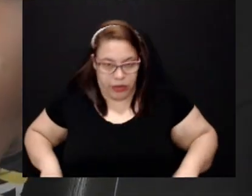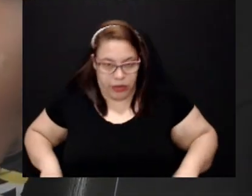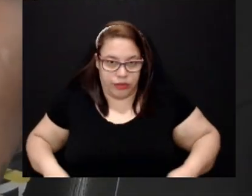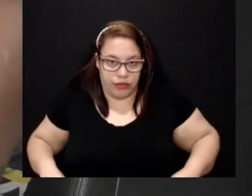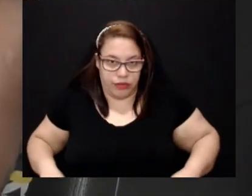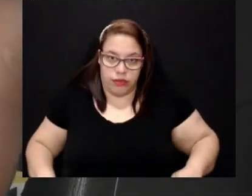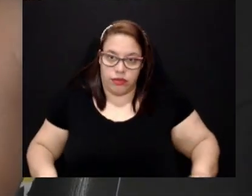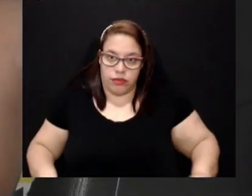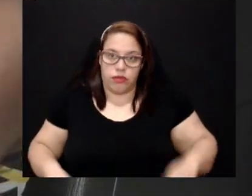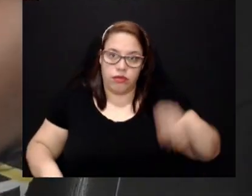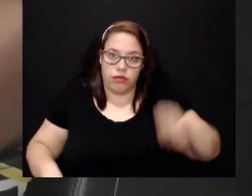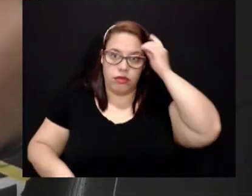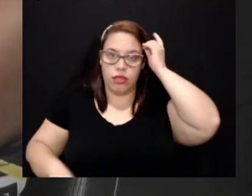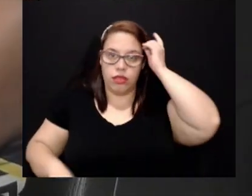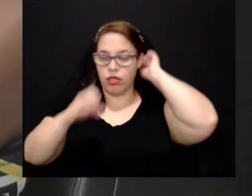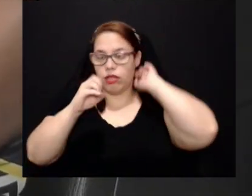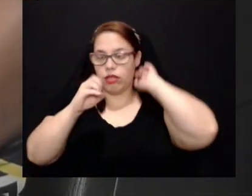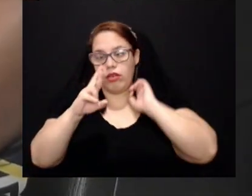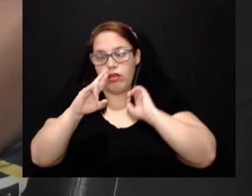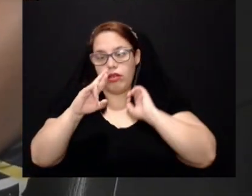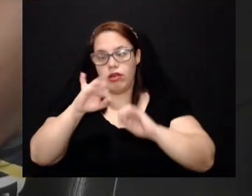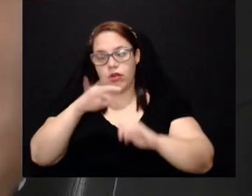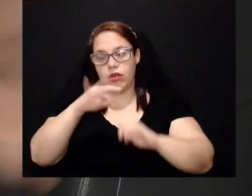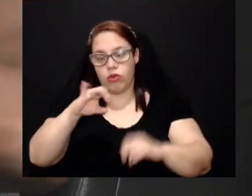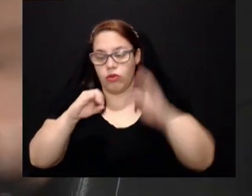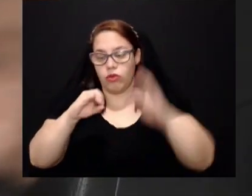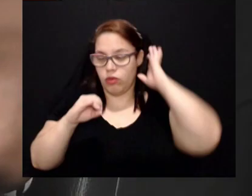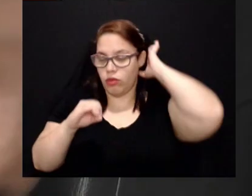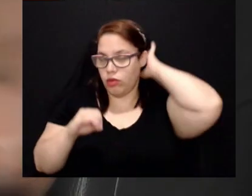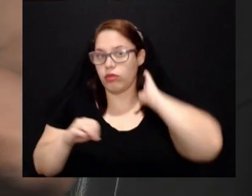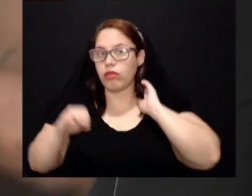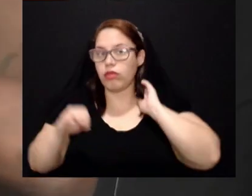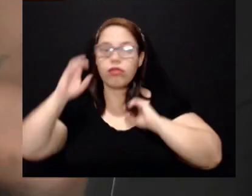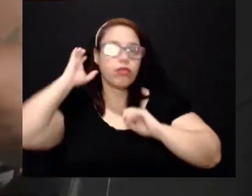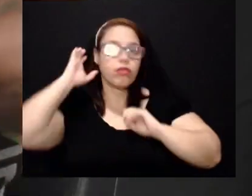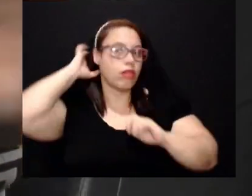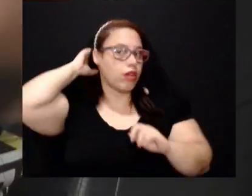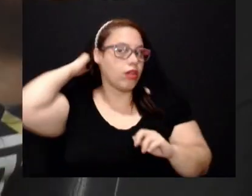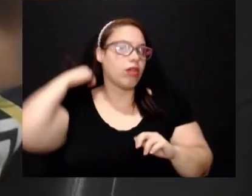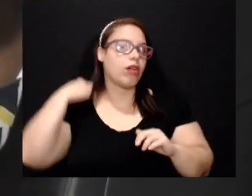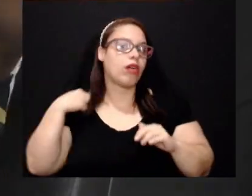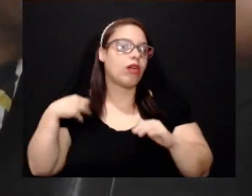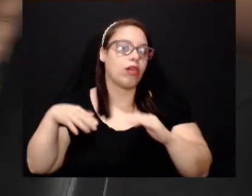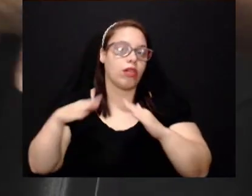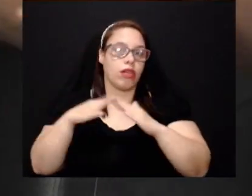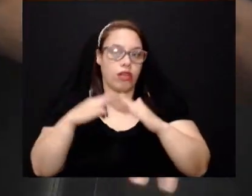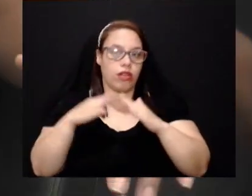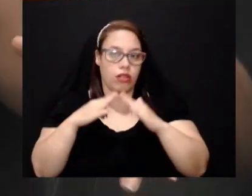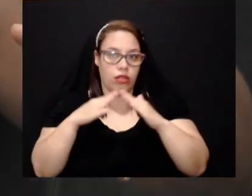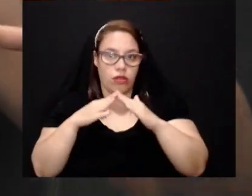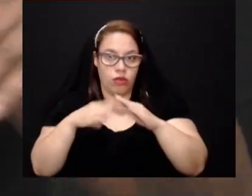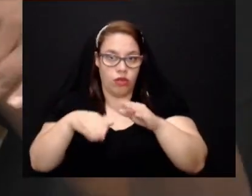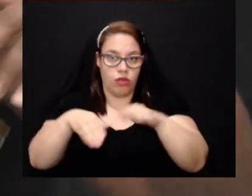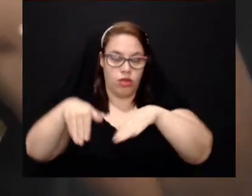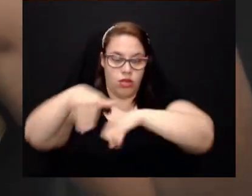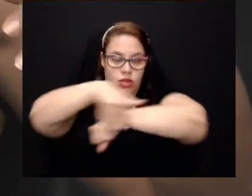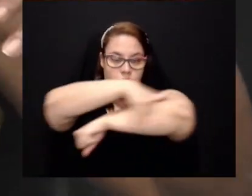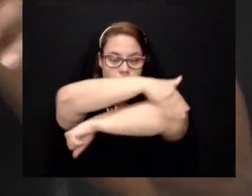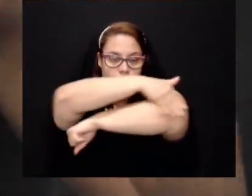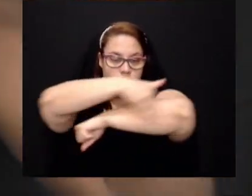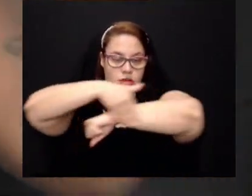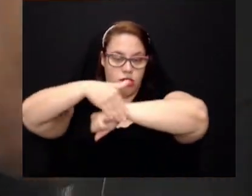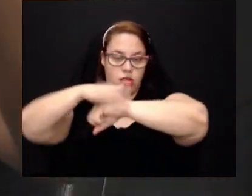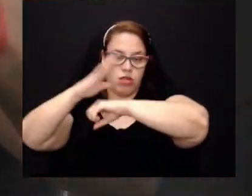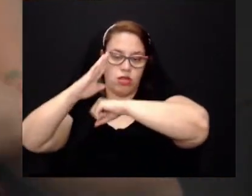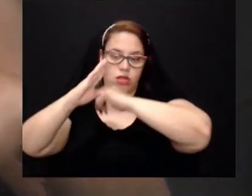porque eu lembro bem daquela casa. Era um corredor com várias casas. Eu lembro